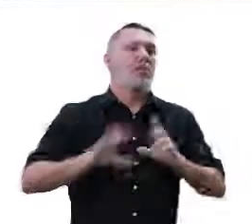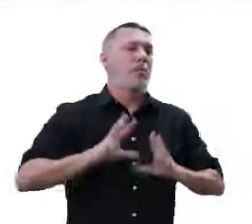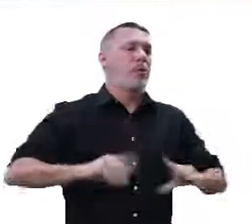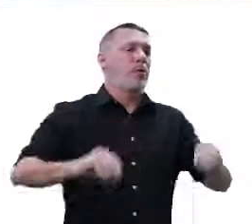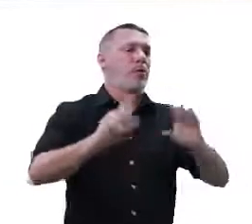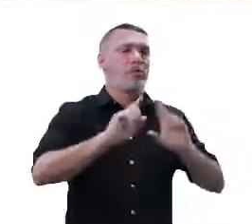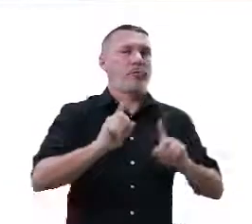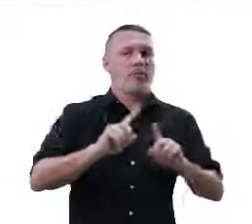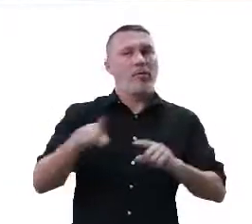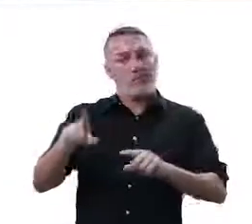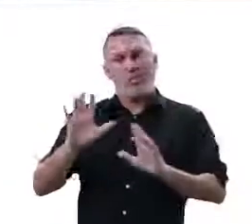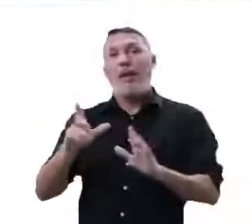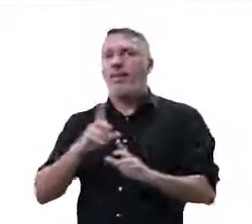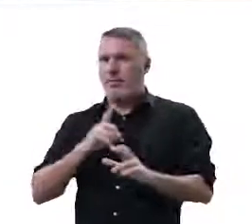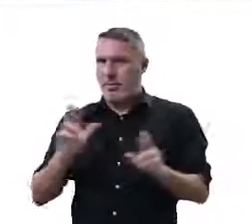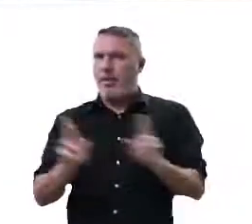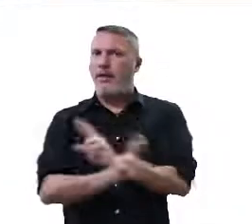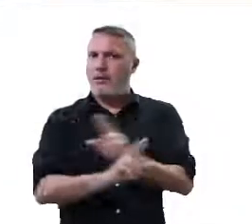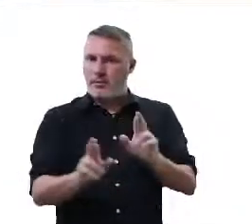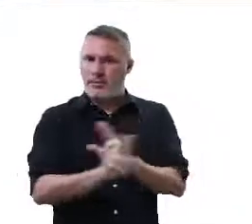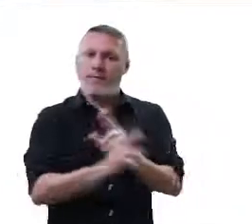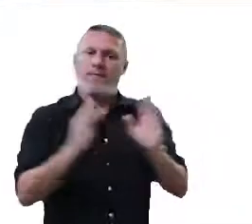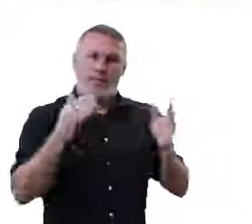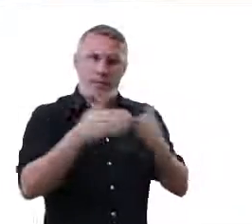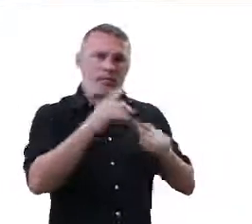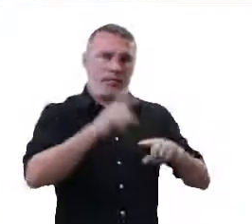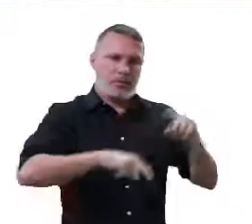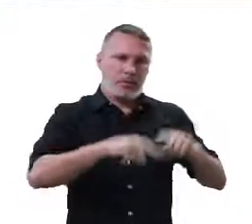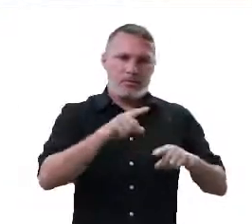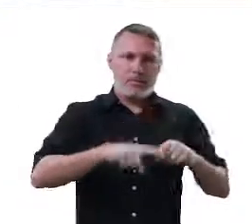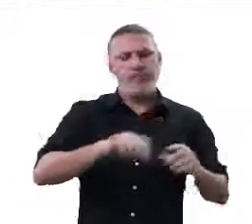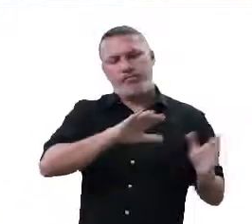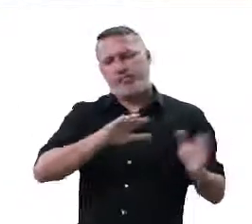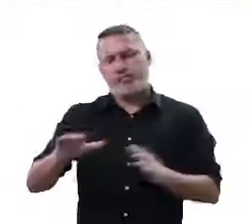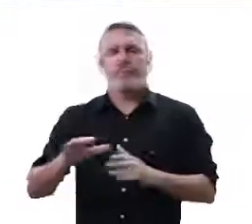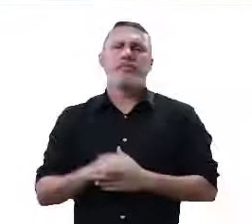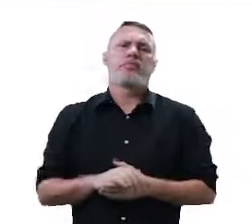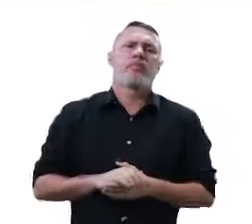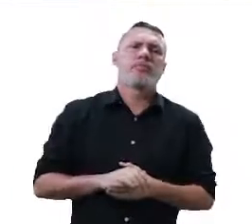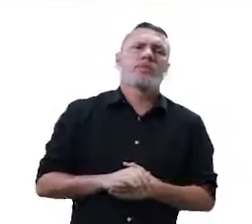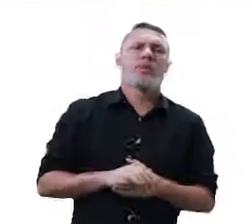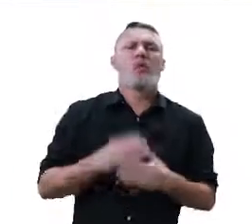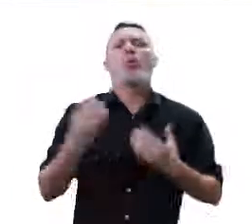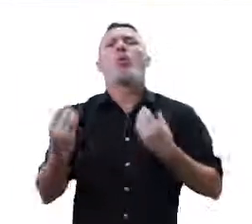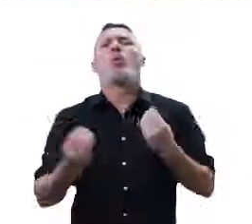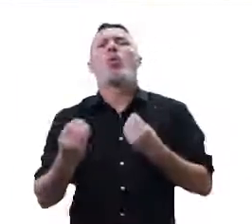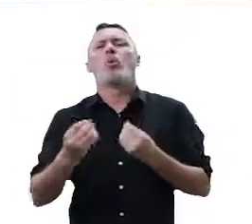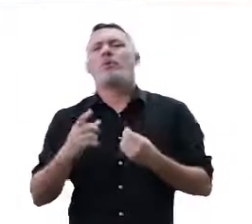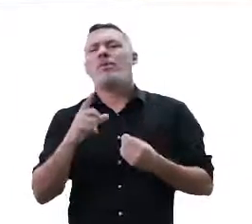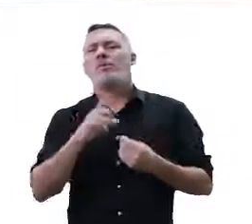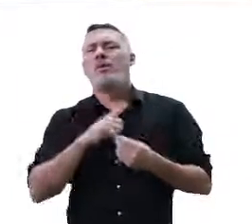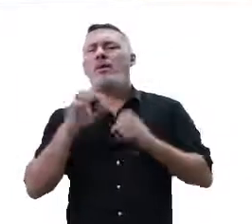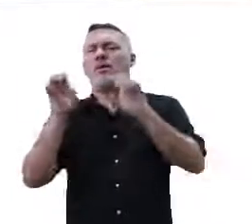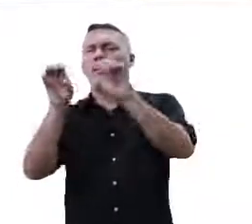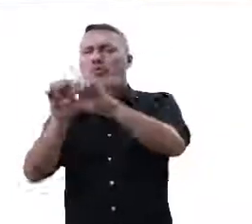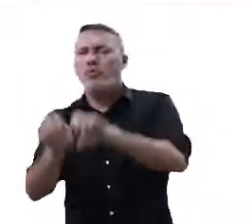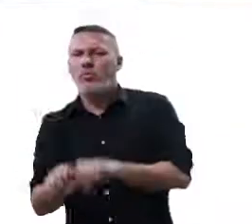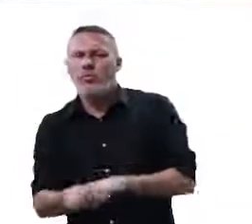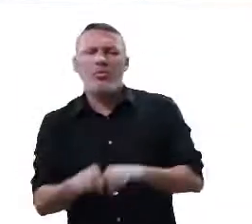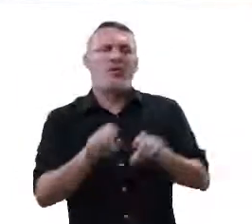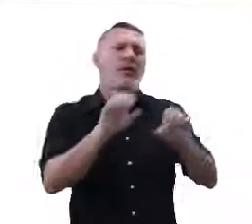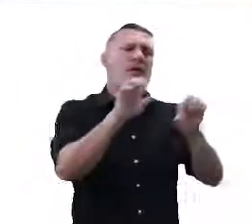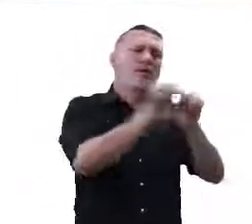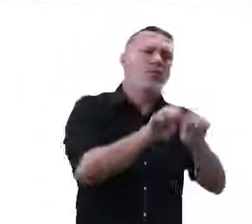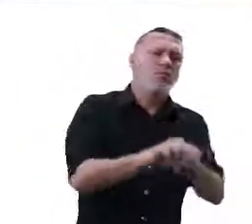não é material, embora tenha uma forte relação com esse aspecto material. E como é que se dá a relação entre